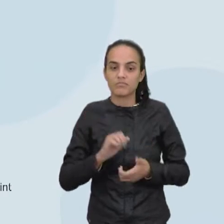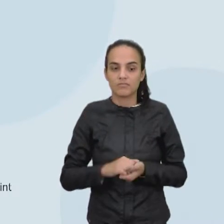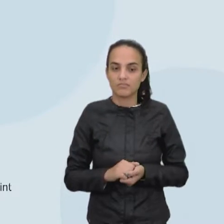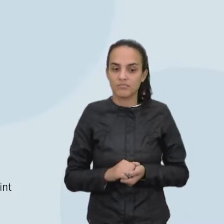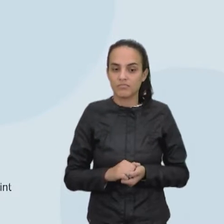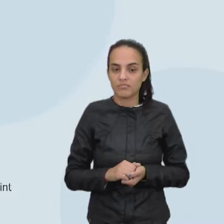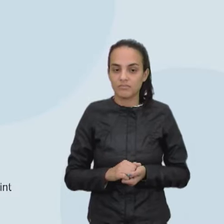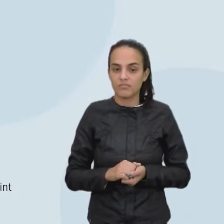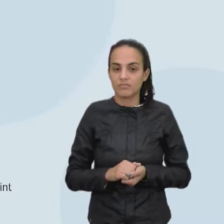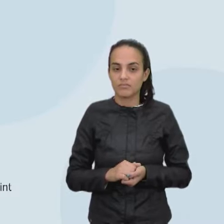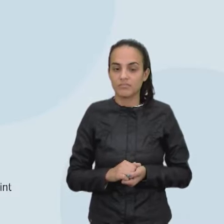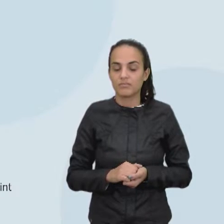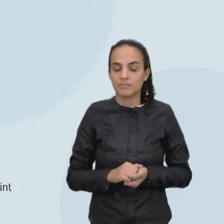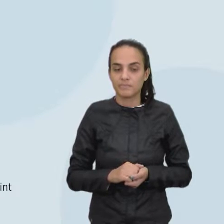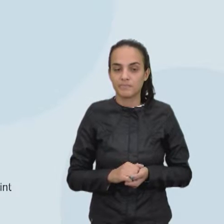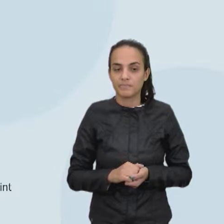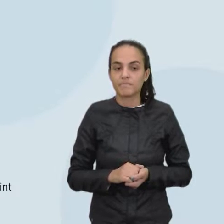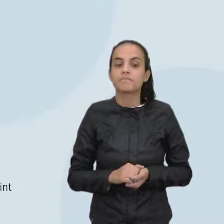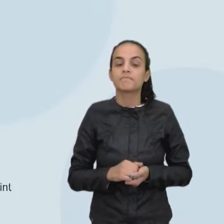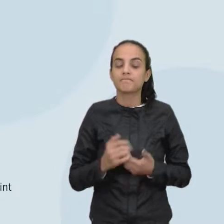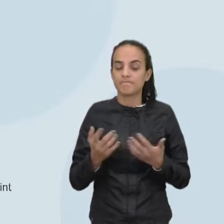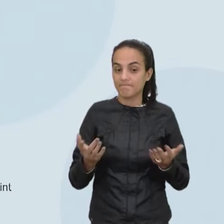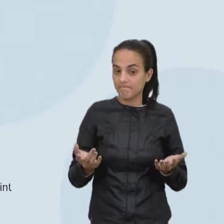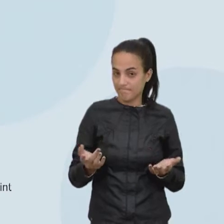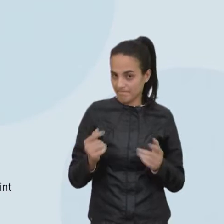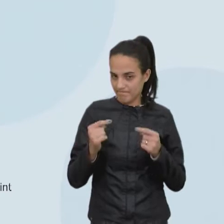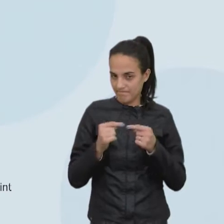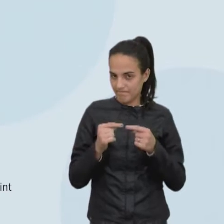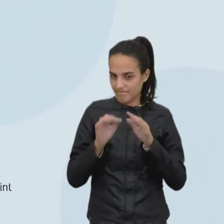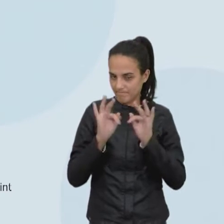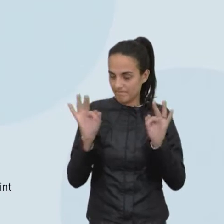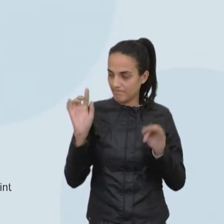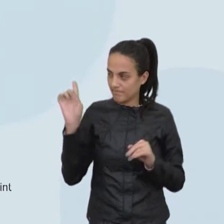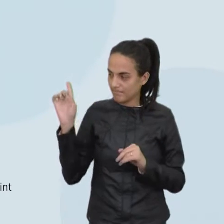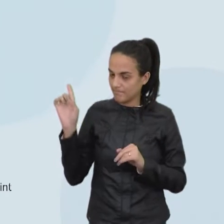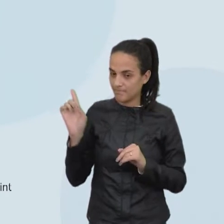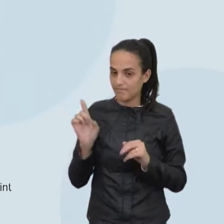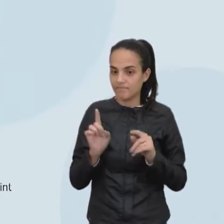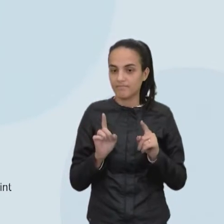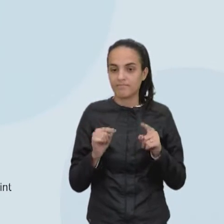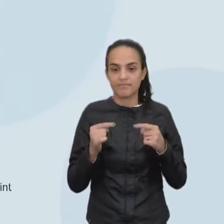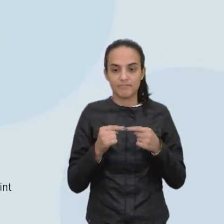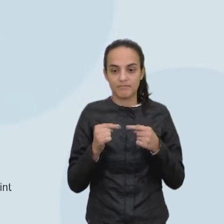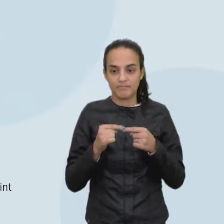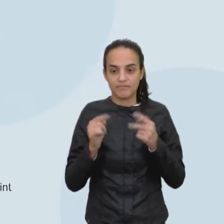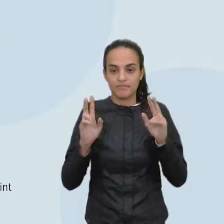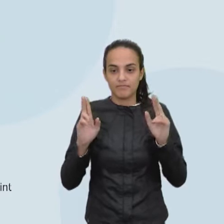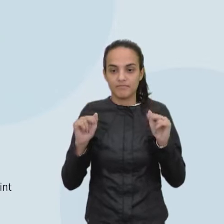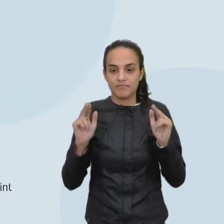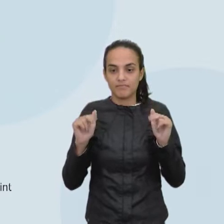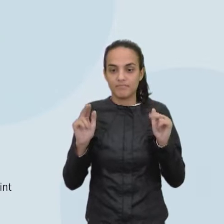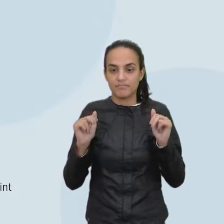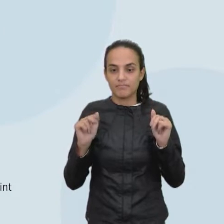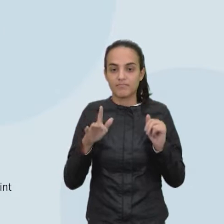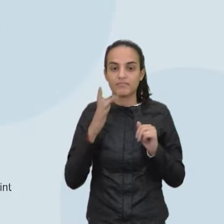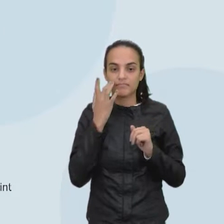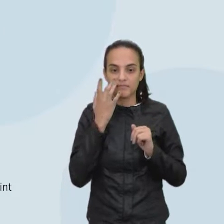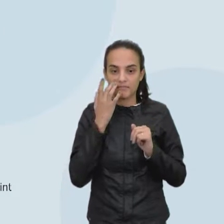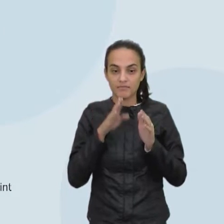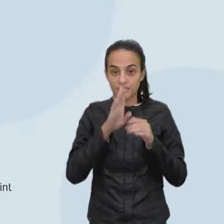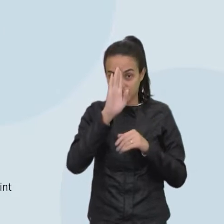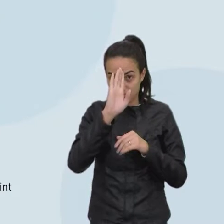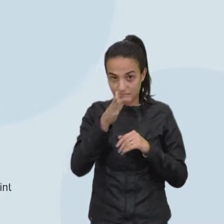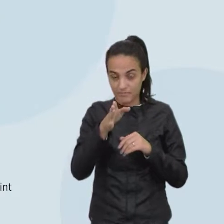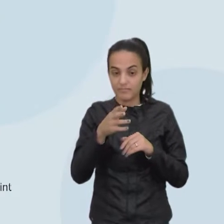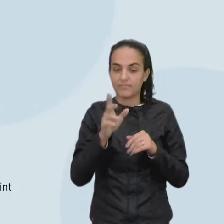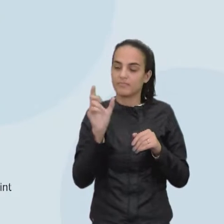não chama a atenção. E aí, será que tem a ver hoje com a nossa aula nossa temática da nossa aula? Principalmente a palavra